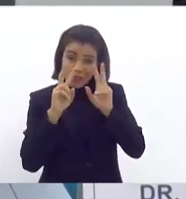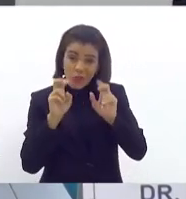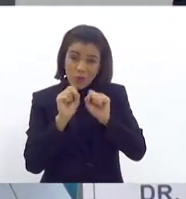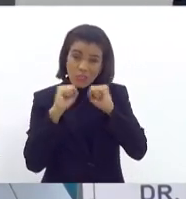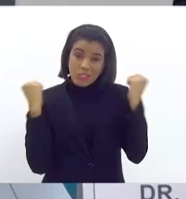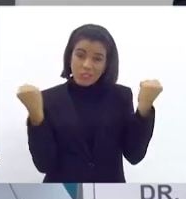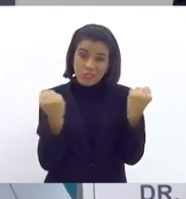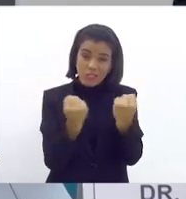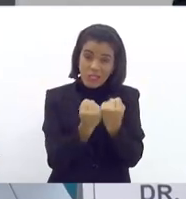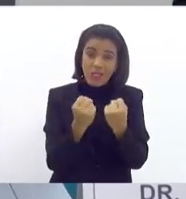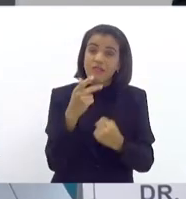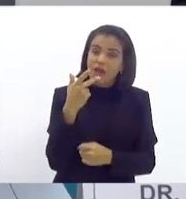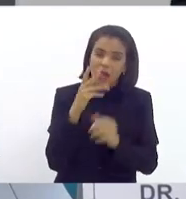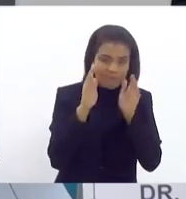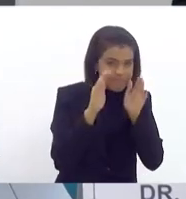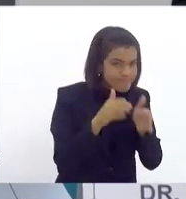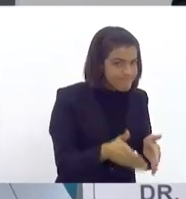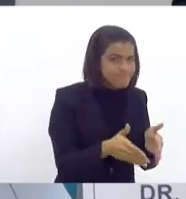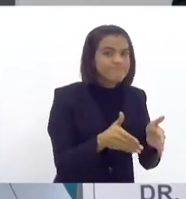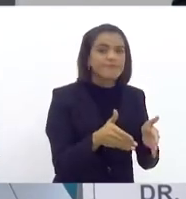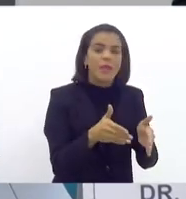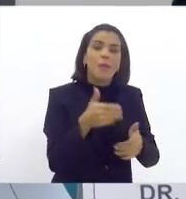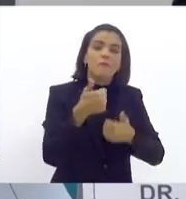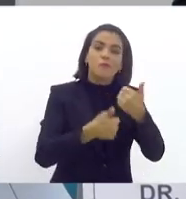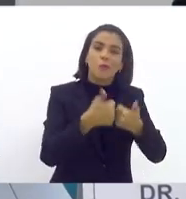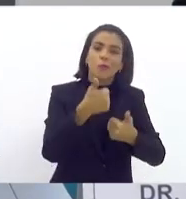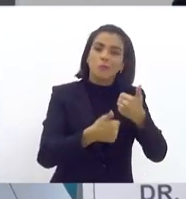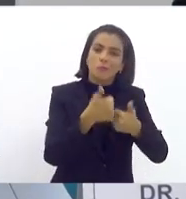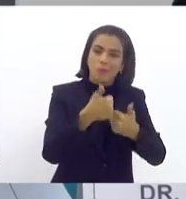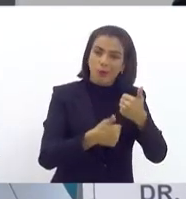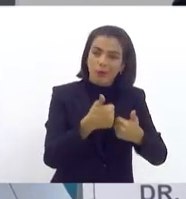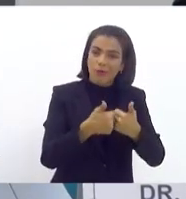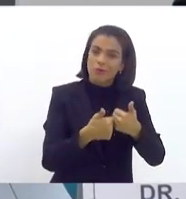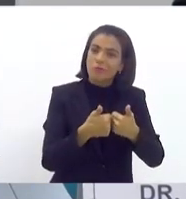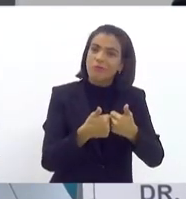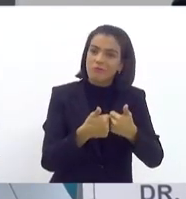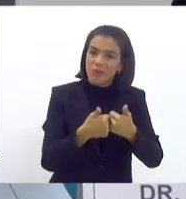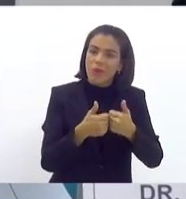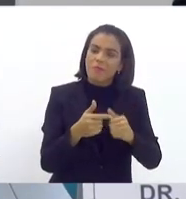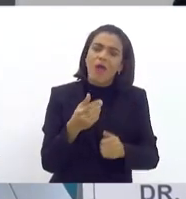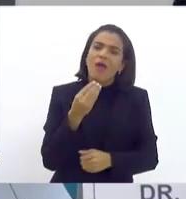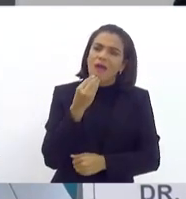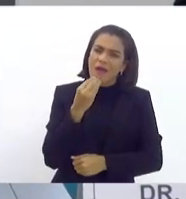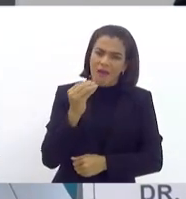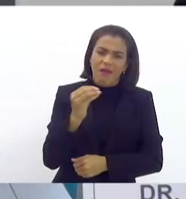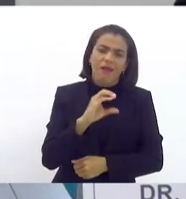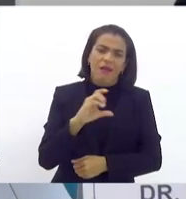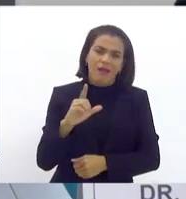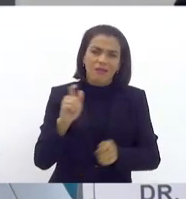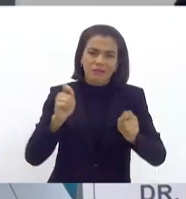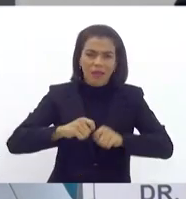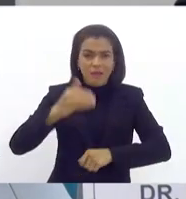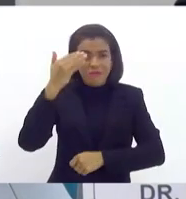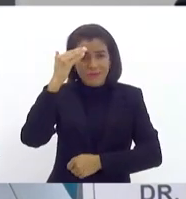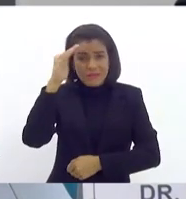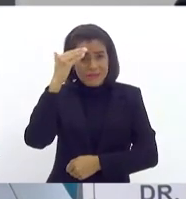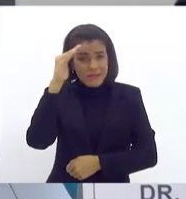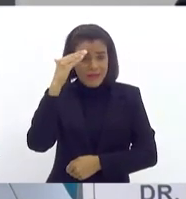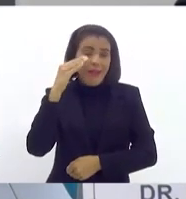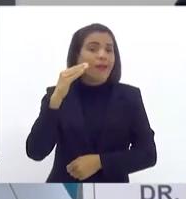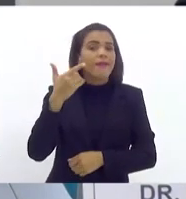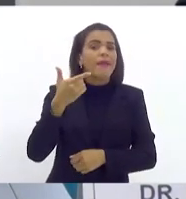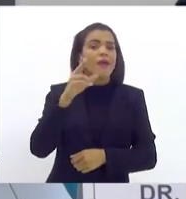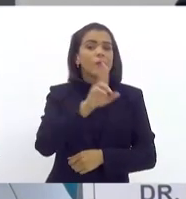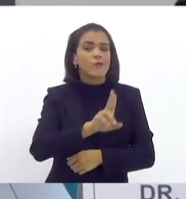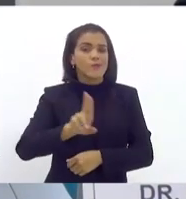alguns artigos aqui ele fala especificamente em partidas de futebol. Mas, claro que dá para entender aqui que é a utilização